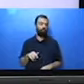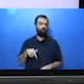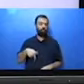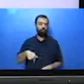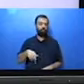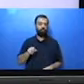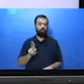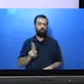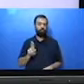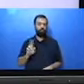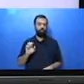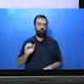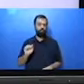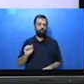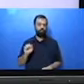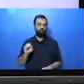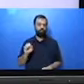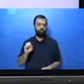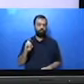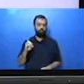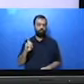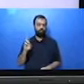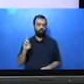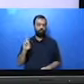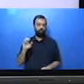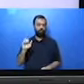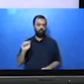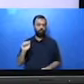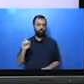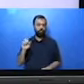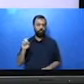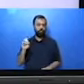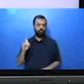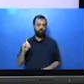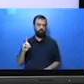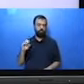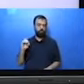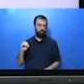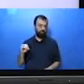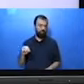quadrado. É uma forma plana polígono.